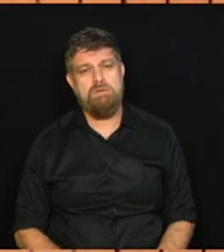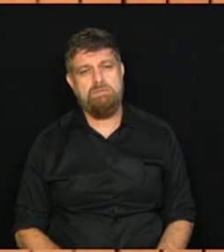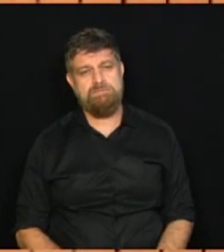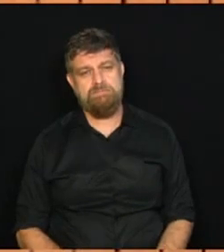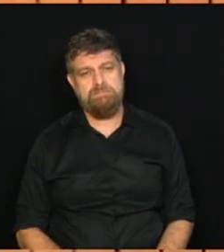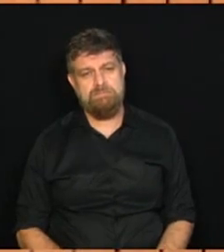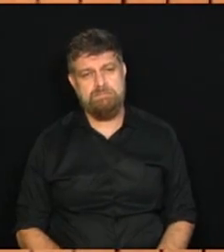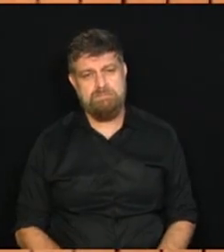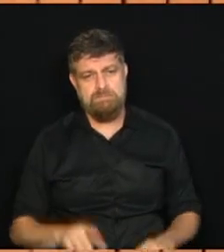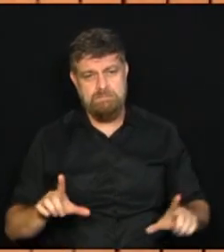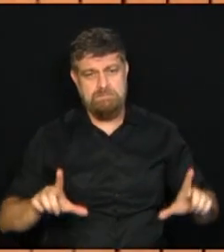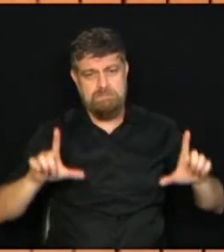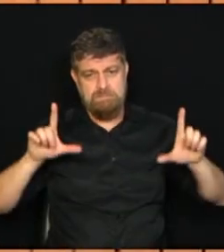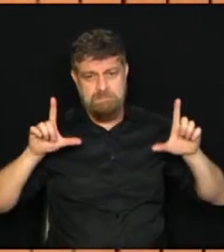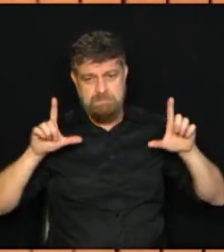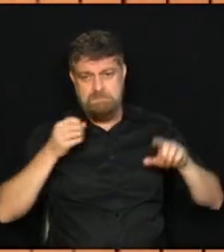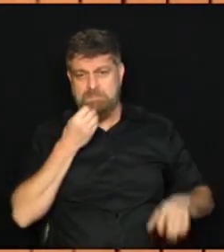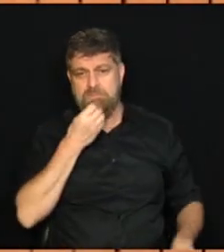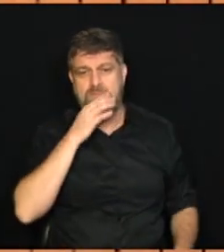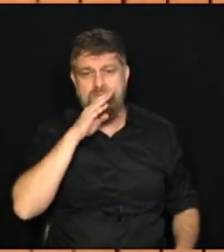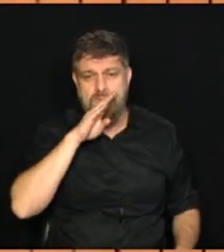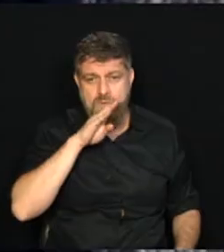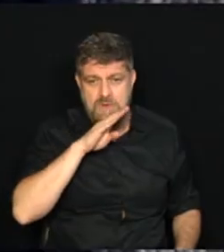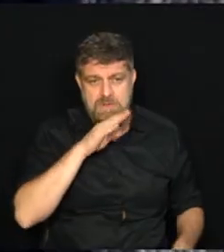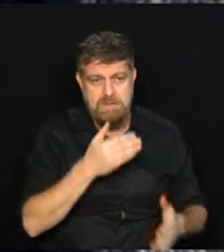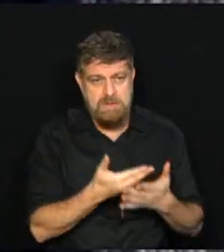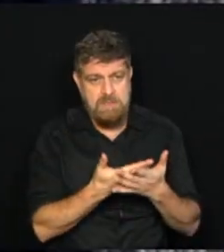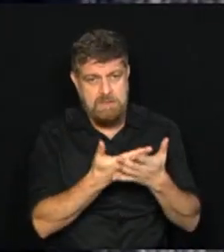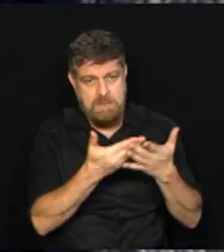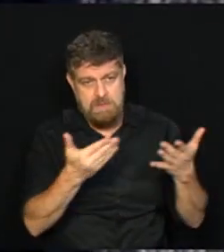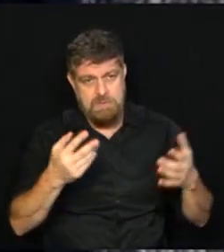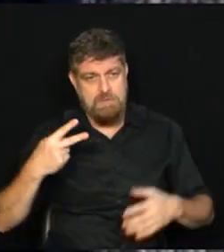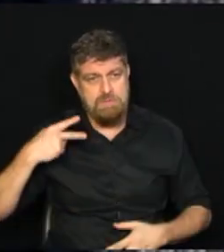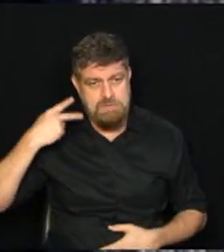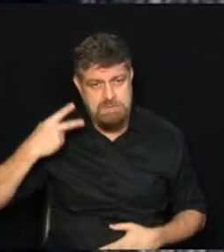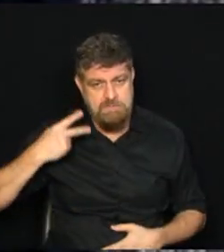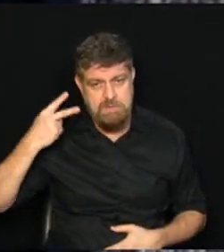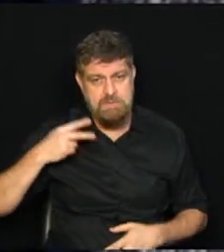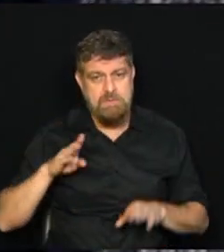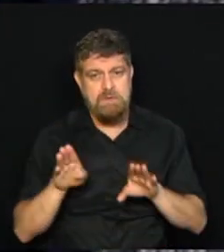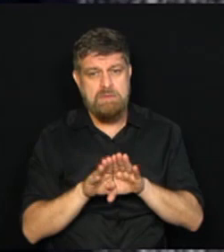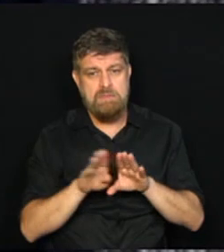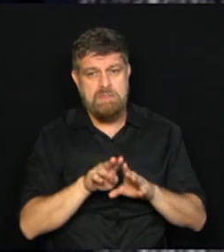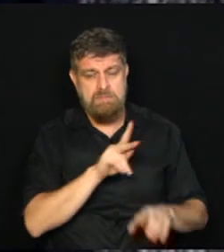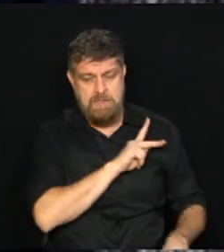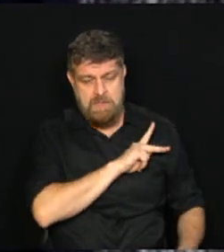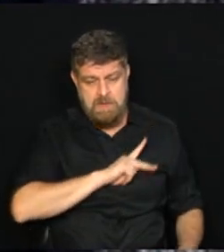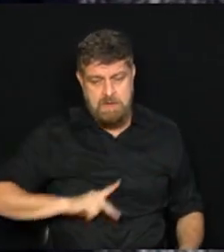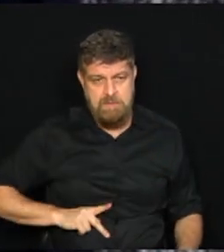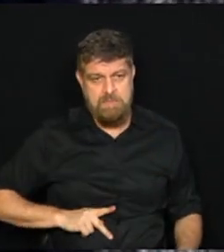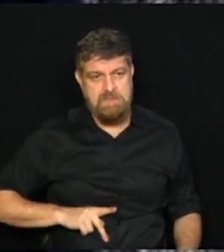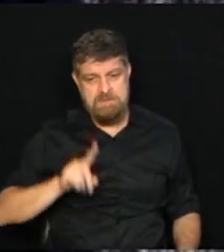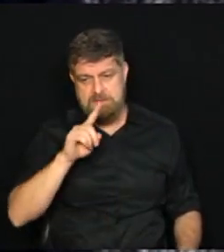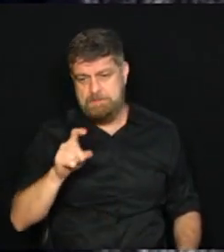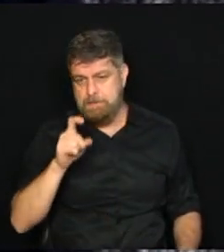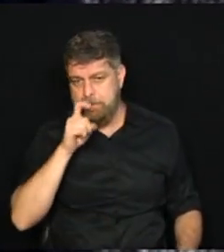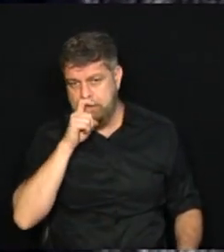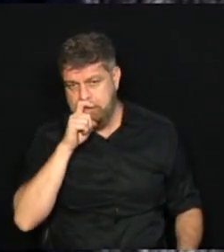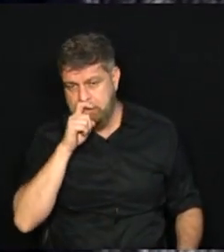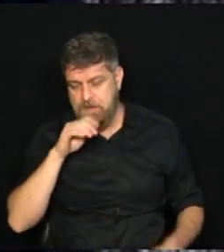Doutora André. Boa tarde a todos os vereadores, presidente da Câmara, doutor Sérgio, doutor